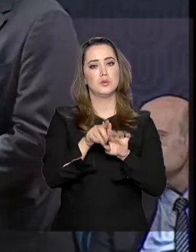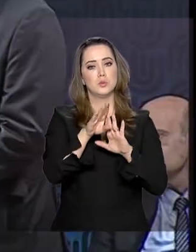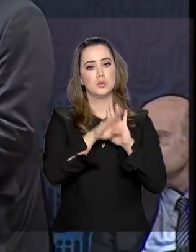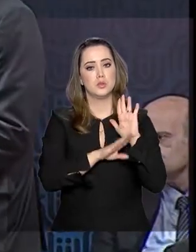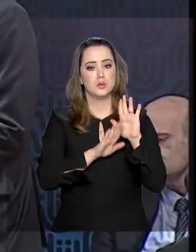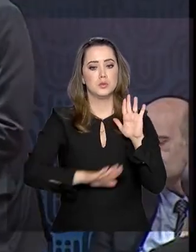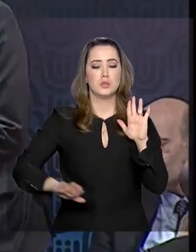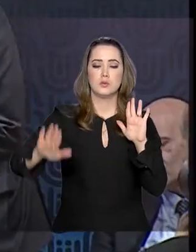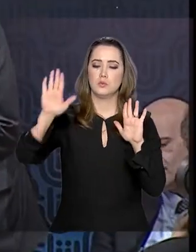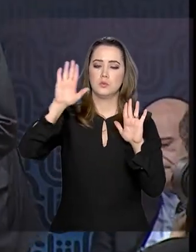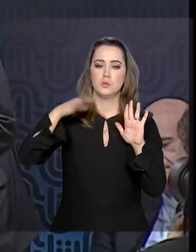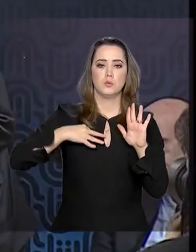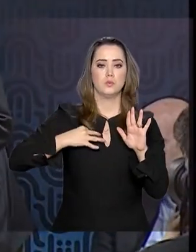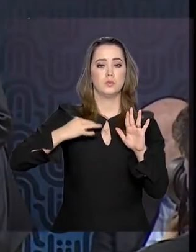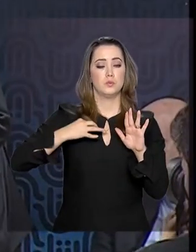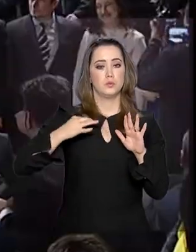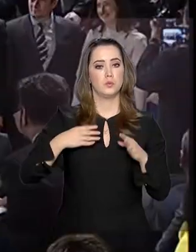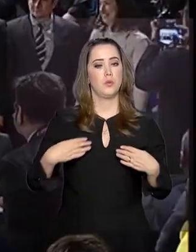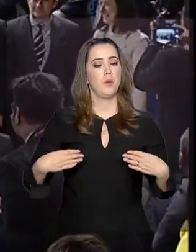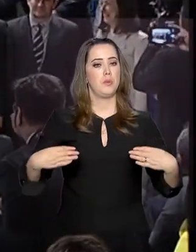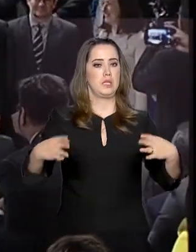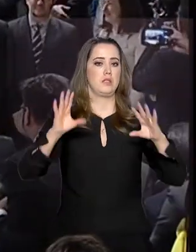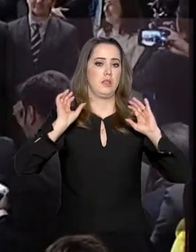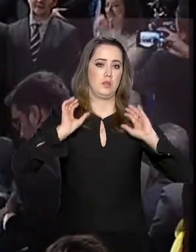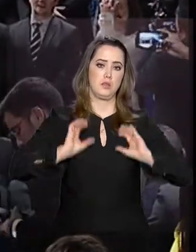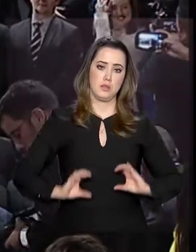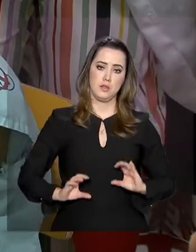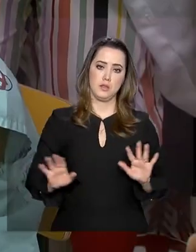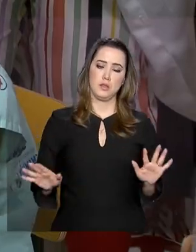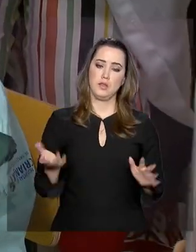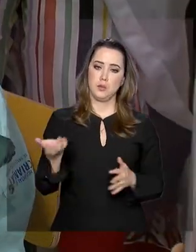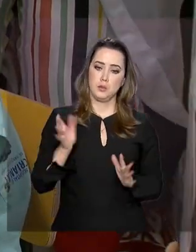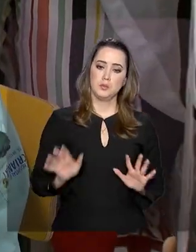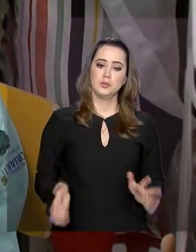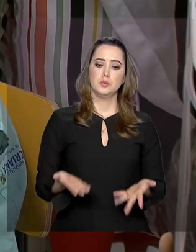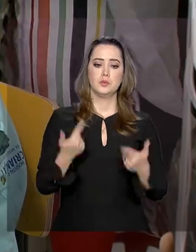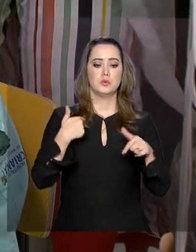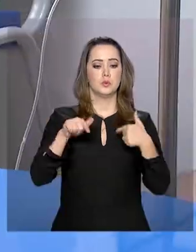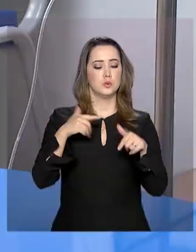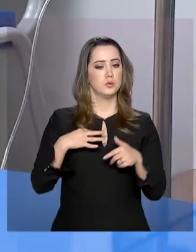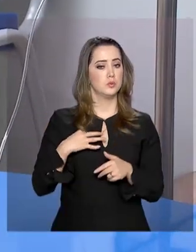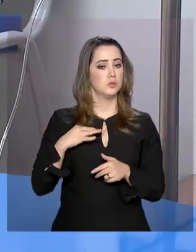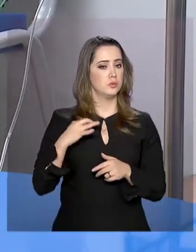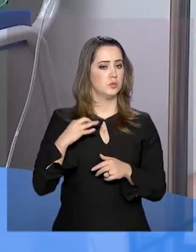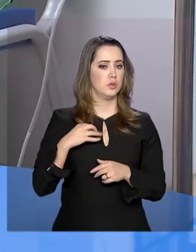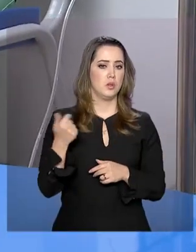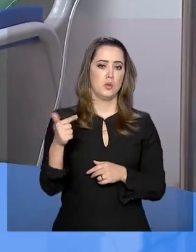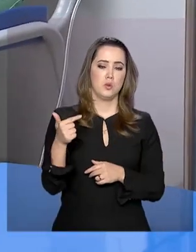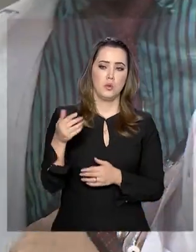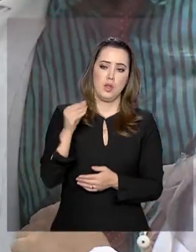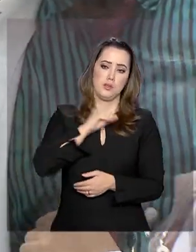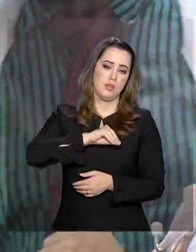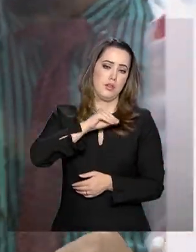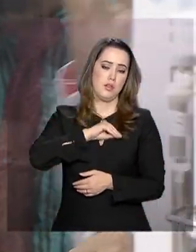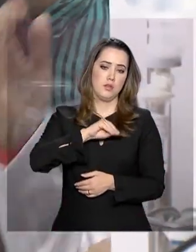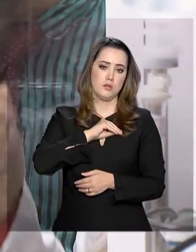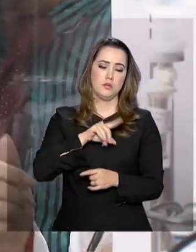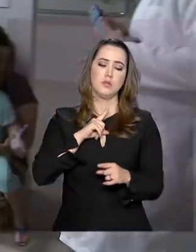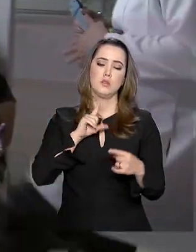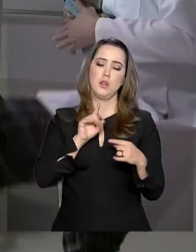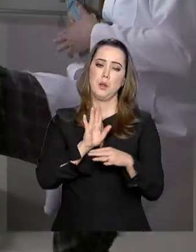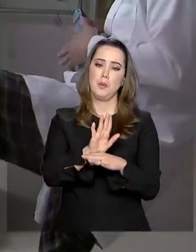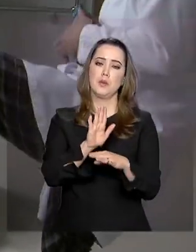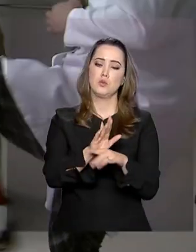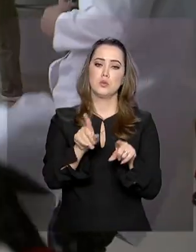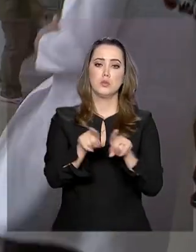Coordenado pelo Ministério da Cidadania, o programa quer incentivar o trabalho voluntário, sem renumeração, e vai contar com